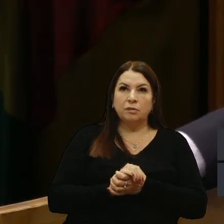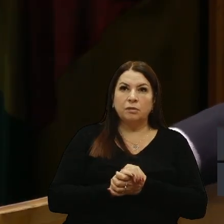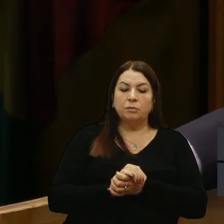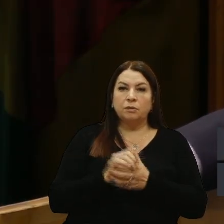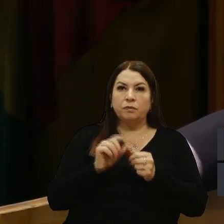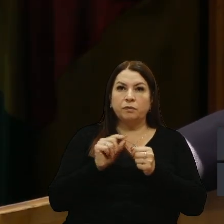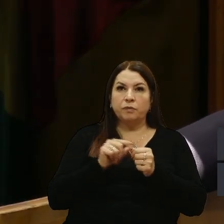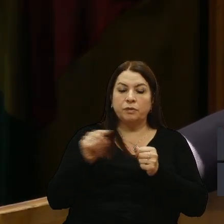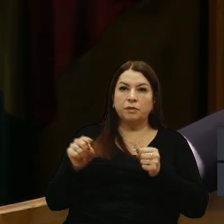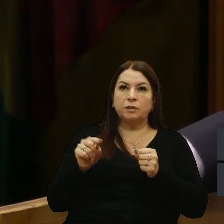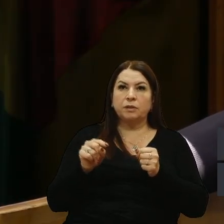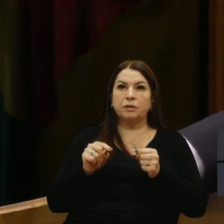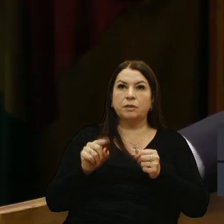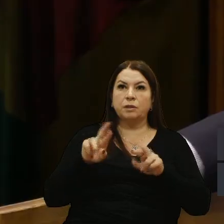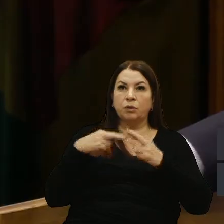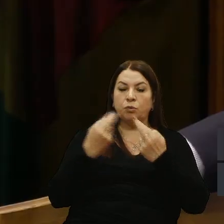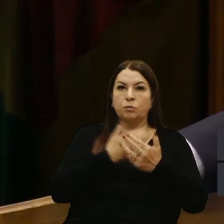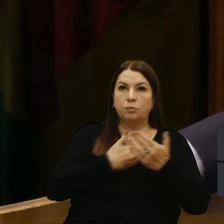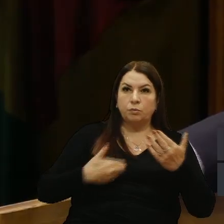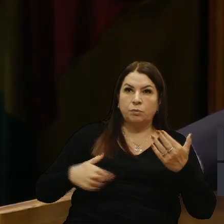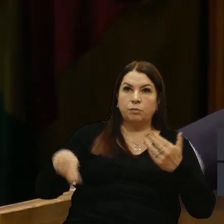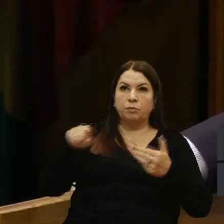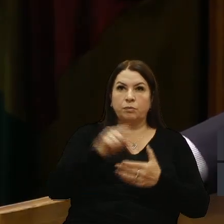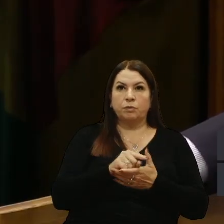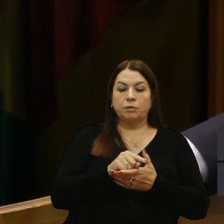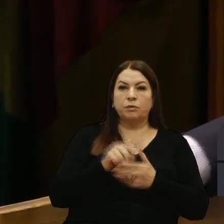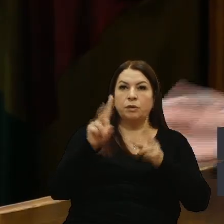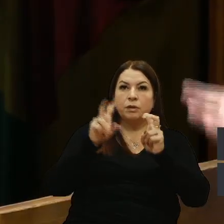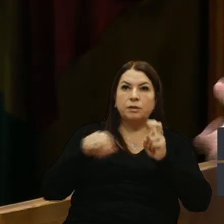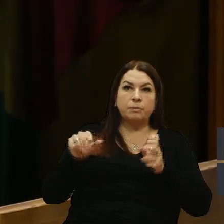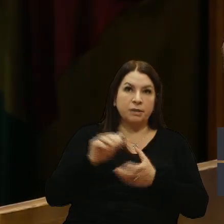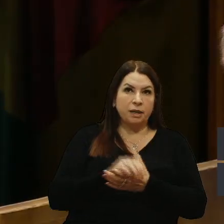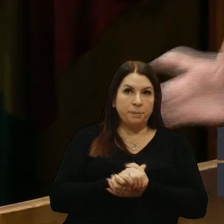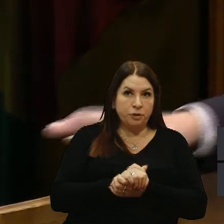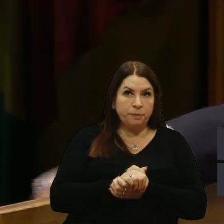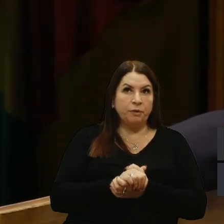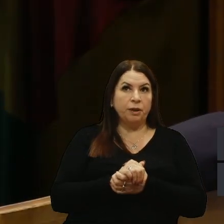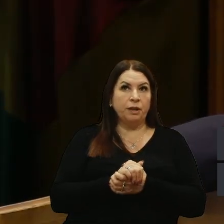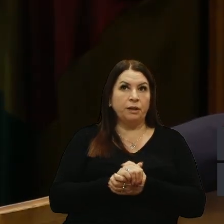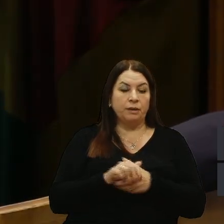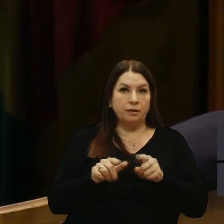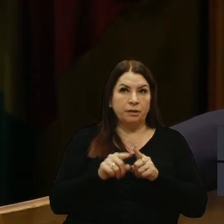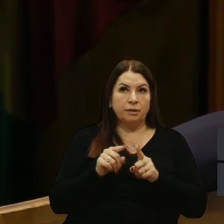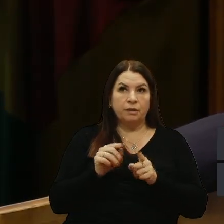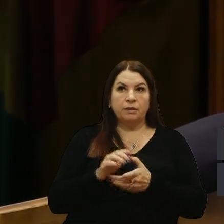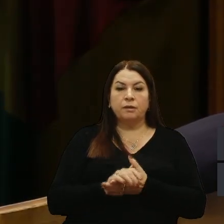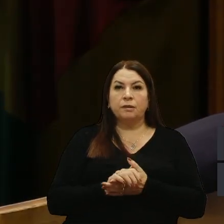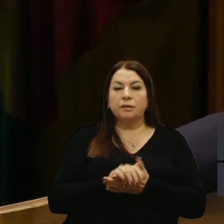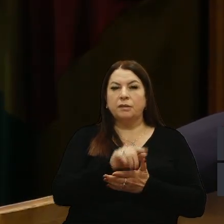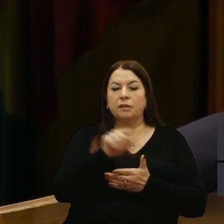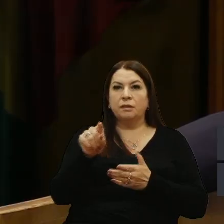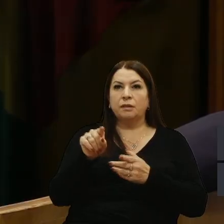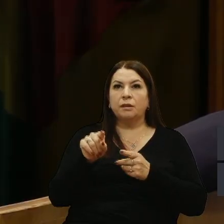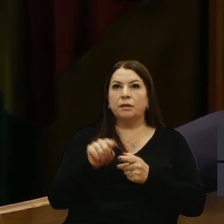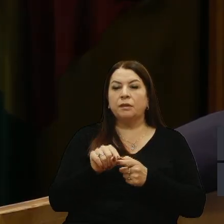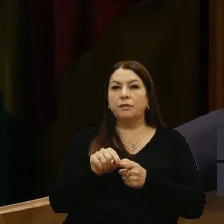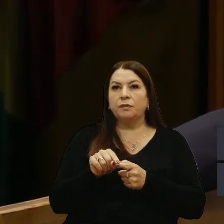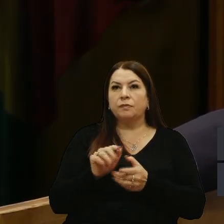fazermos audiências públicas a respeito deste assunto e fazer com que a gente possa se fortalecer nesta